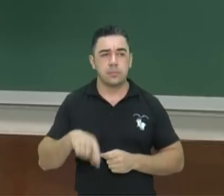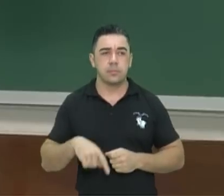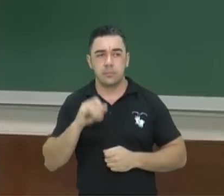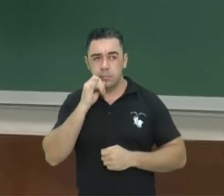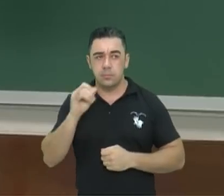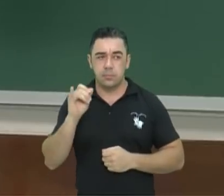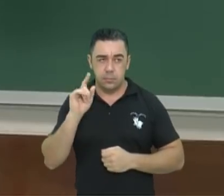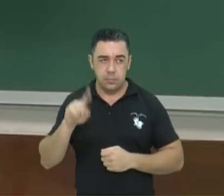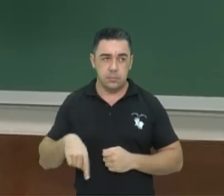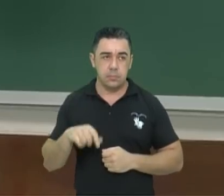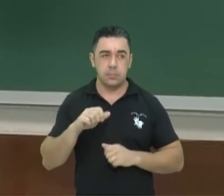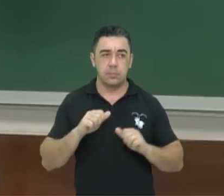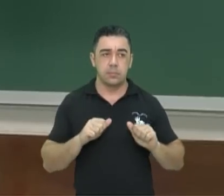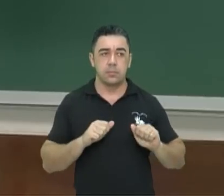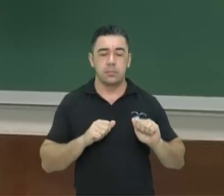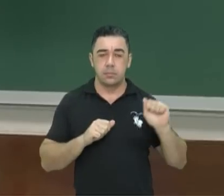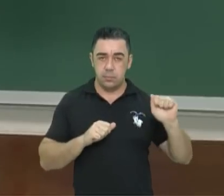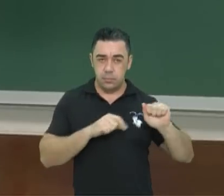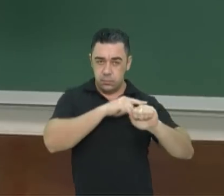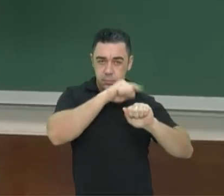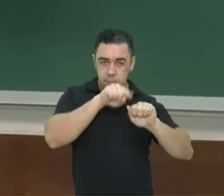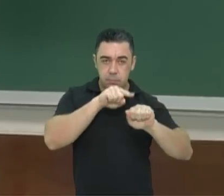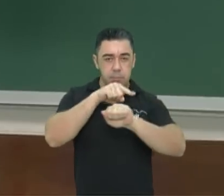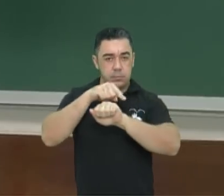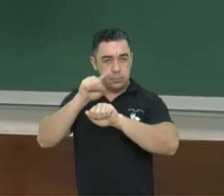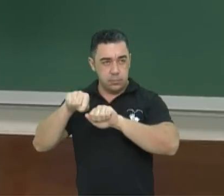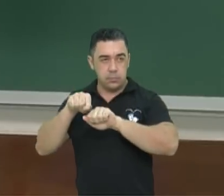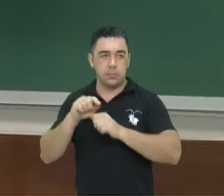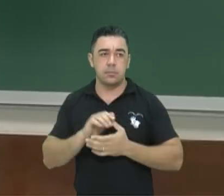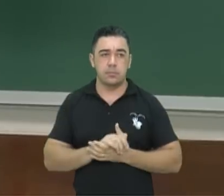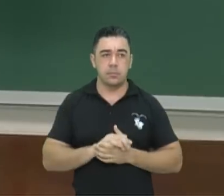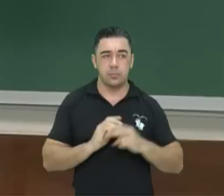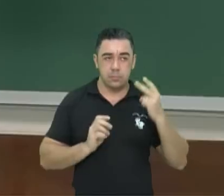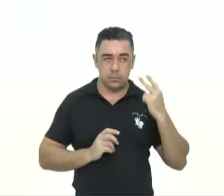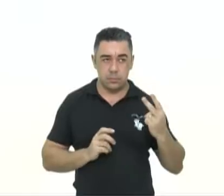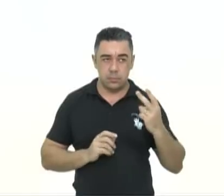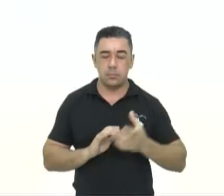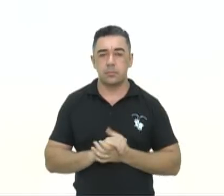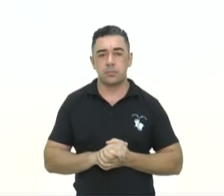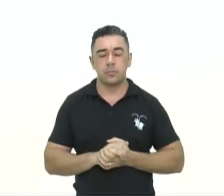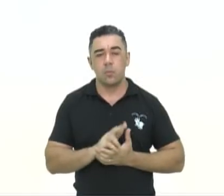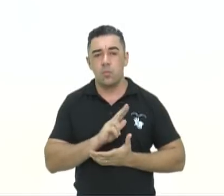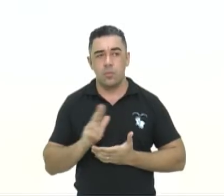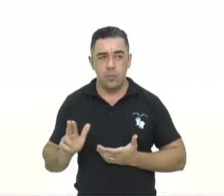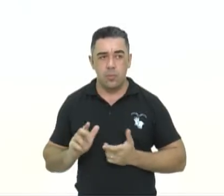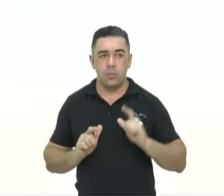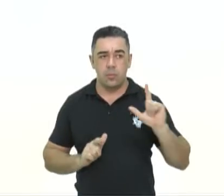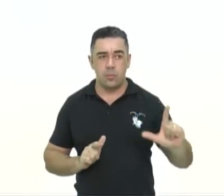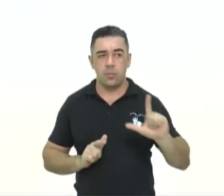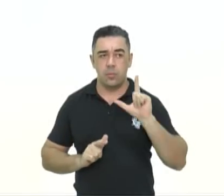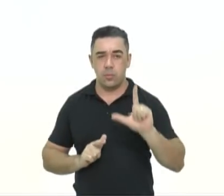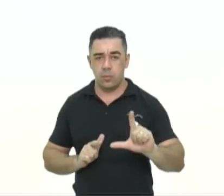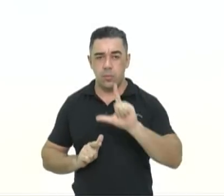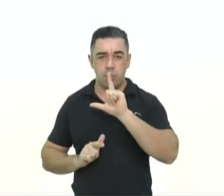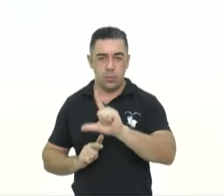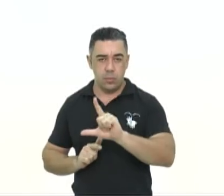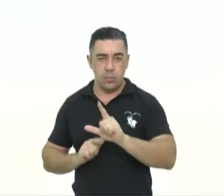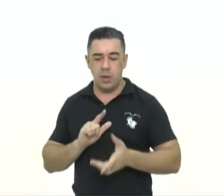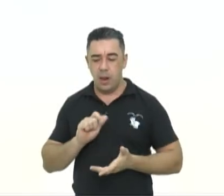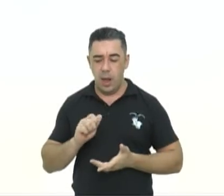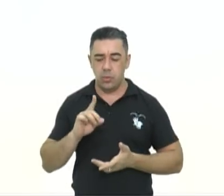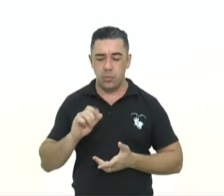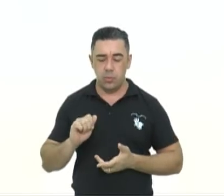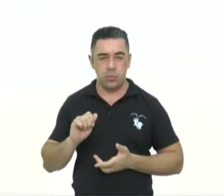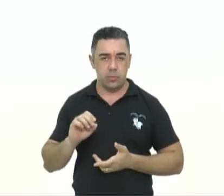caso ângulo-ângulo, certo? E o segundo caso, ele é chamado de